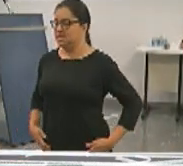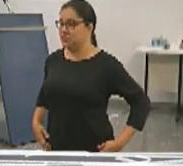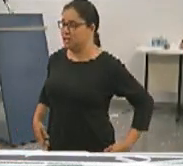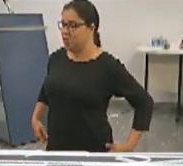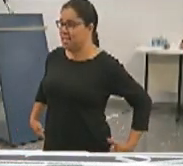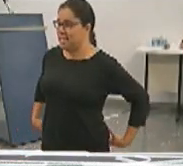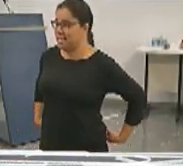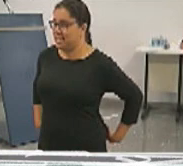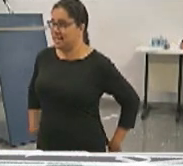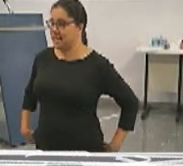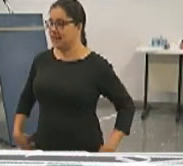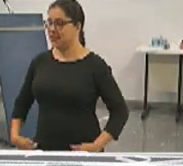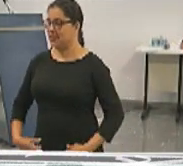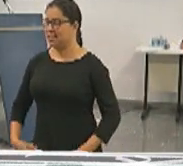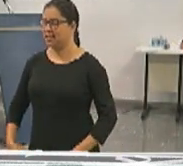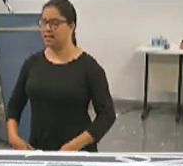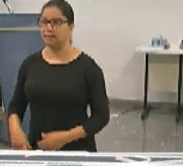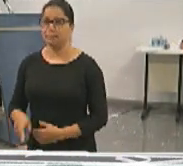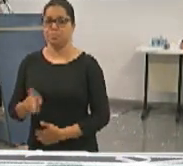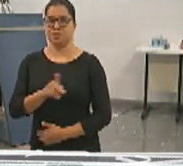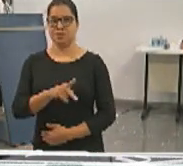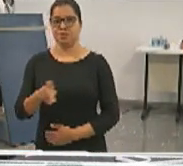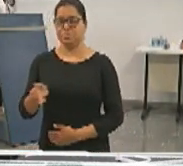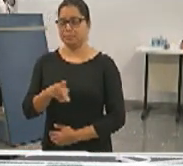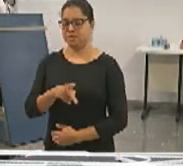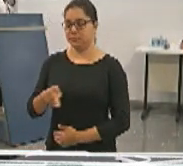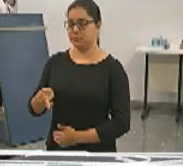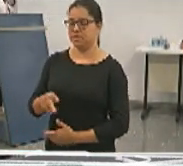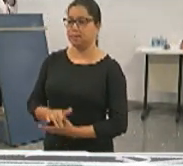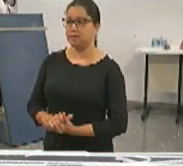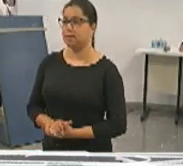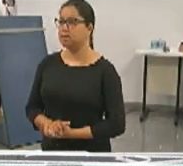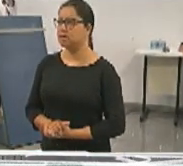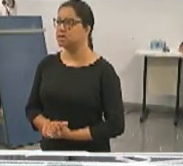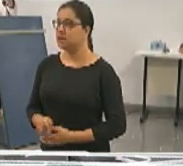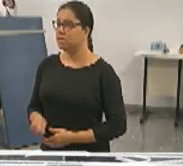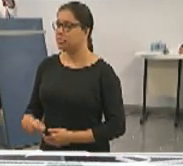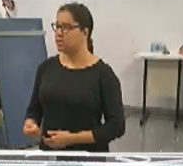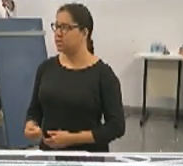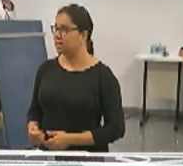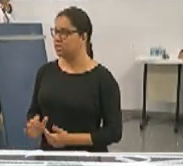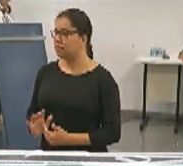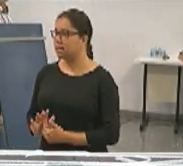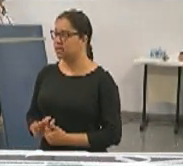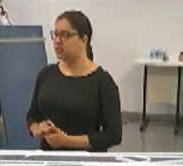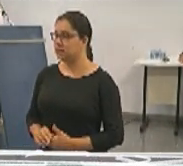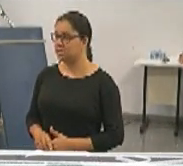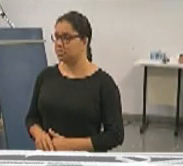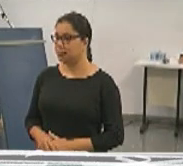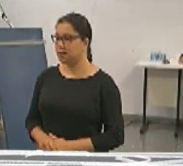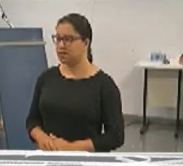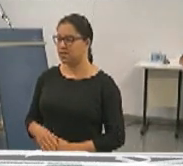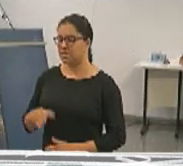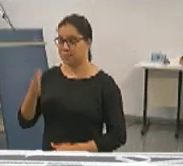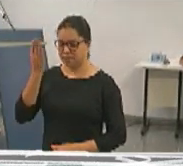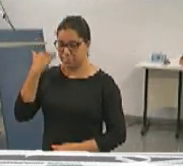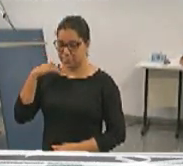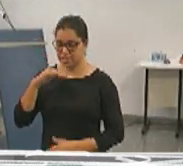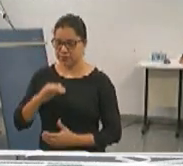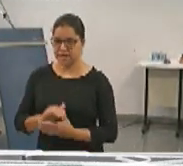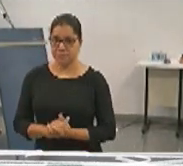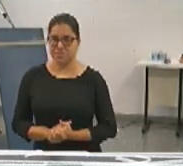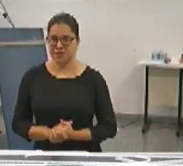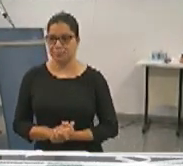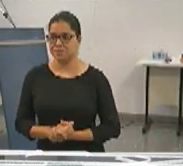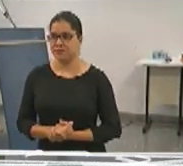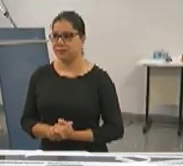A docente Elizabeth tem um minuto para pergunta. Ela pode fazer uma pergunta para qualquer um dos candidatos, que terá, então,